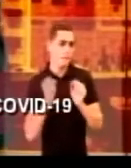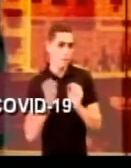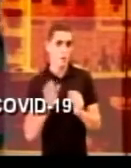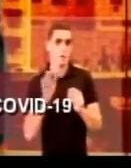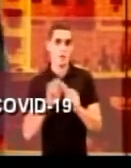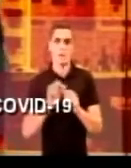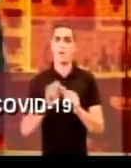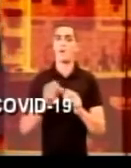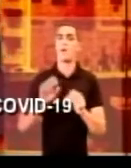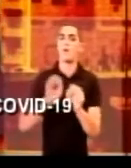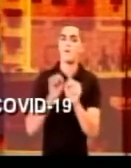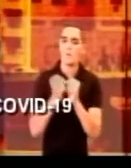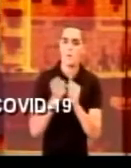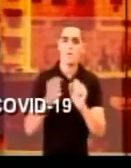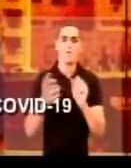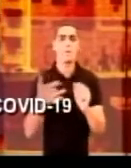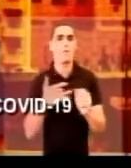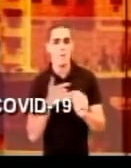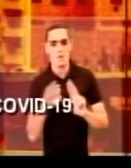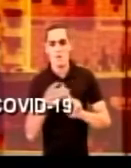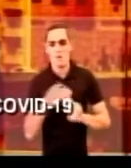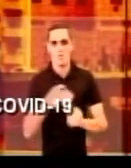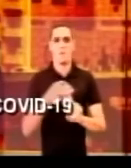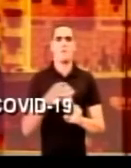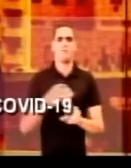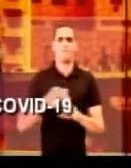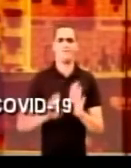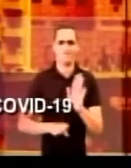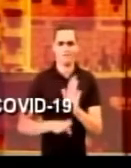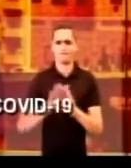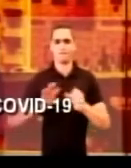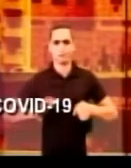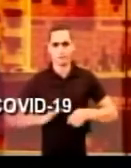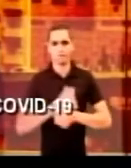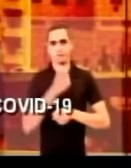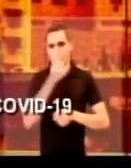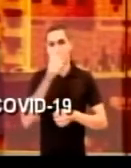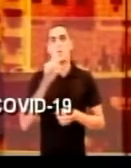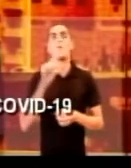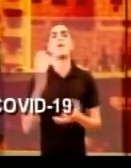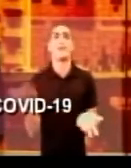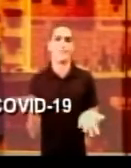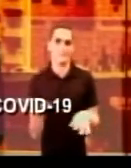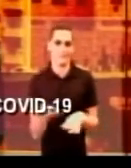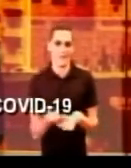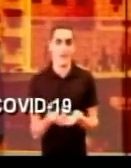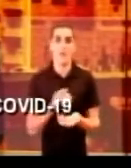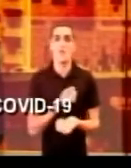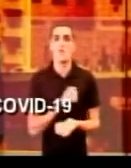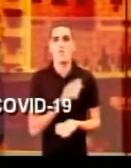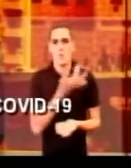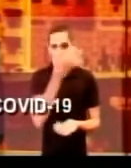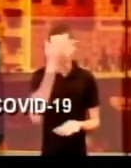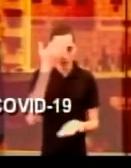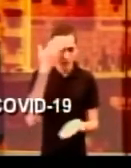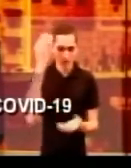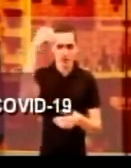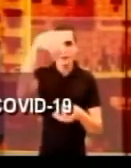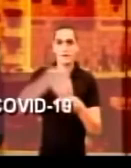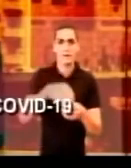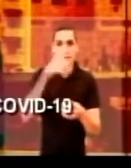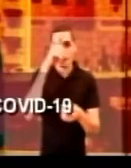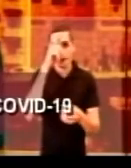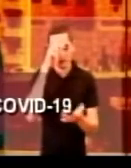colapsar? O número de internações. E esse número de internações gera um número de UTIs,